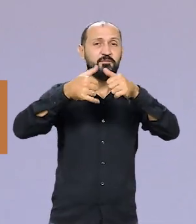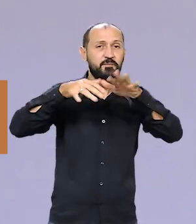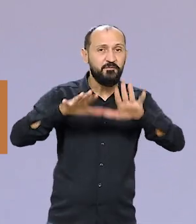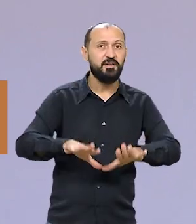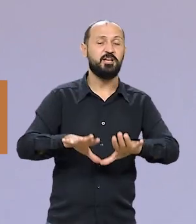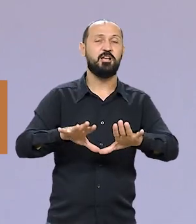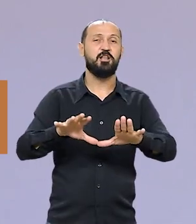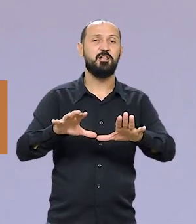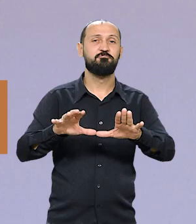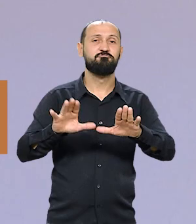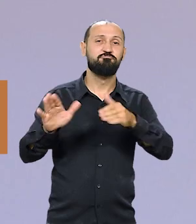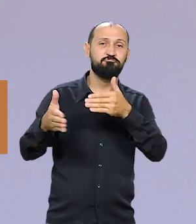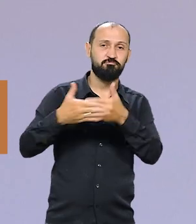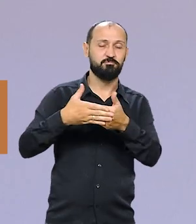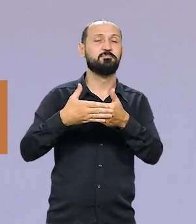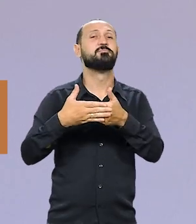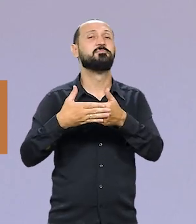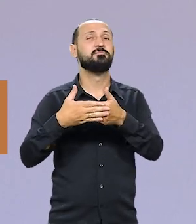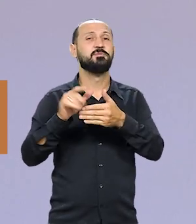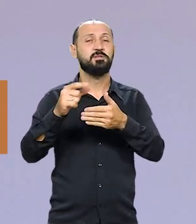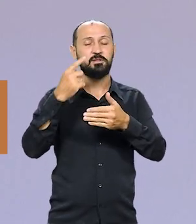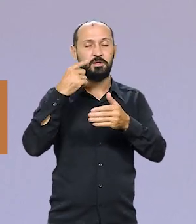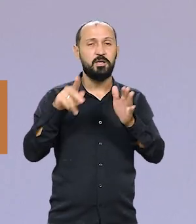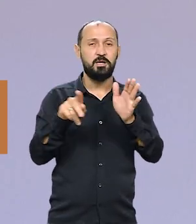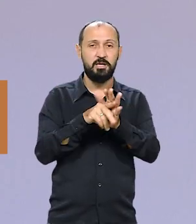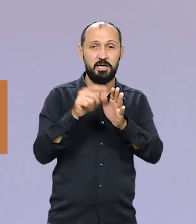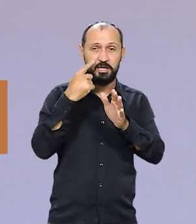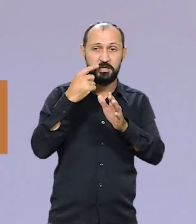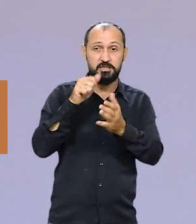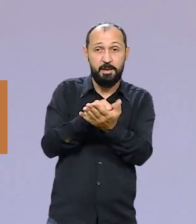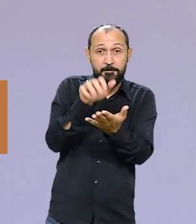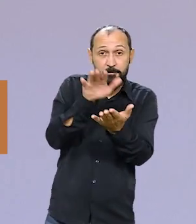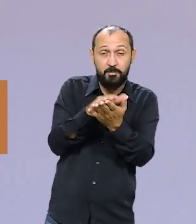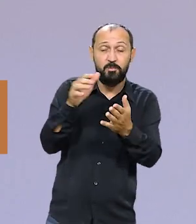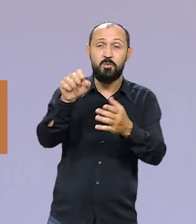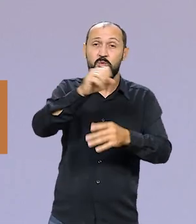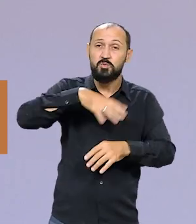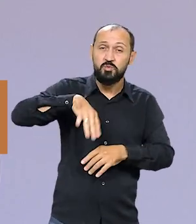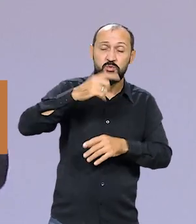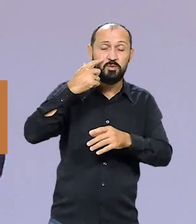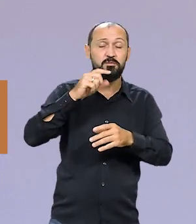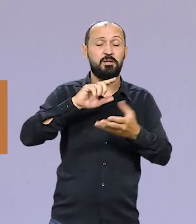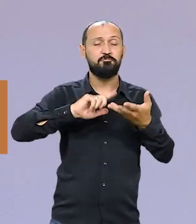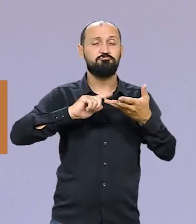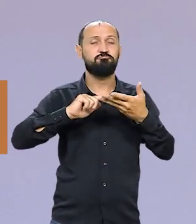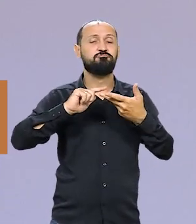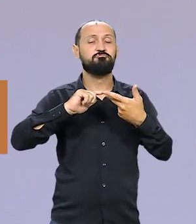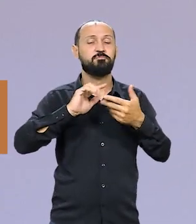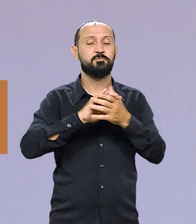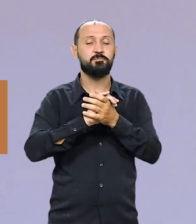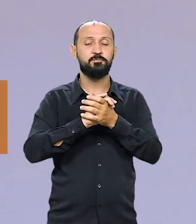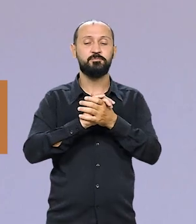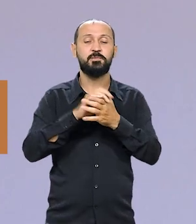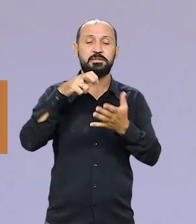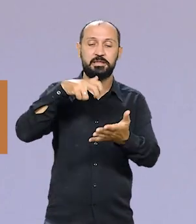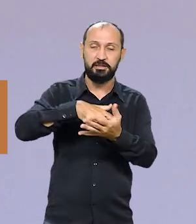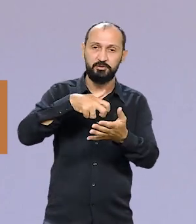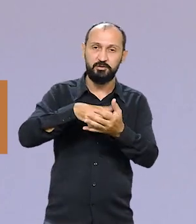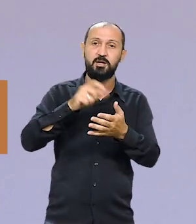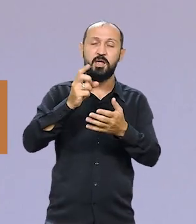se ele descumprir. Então, a medida socioeducativa, ela tem vários outros elementos, e é um